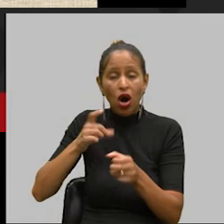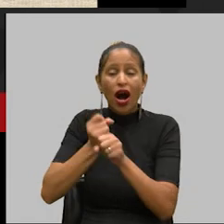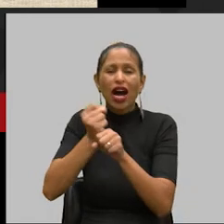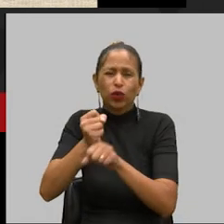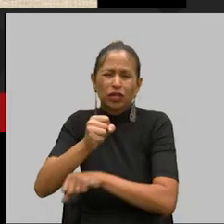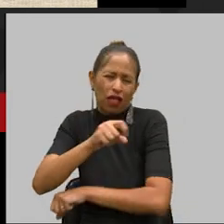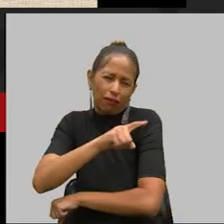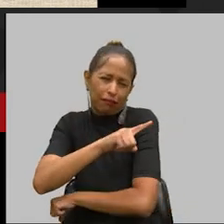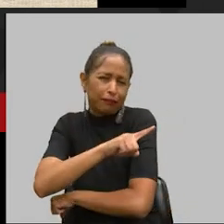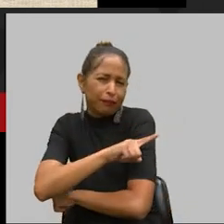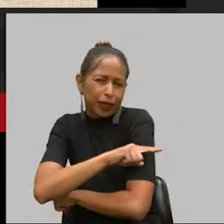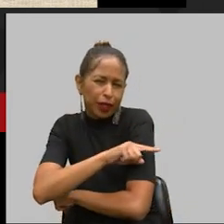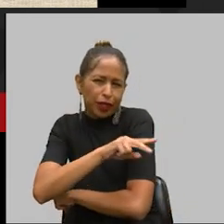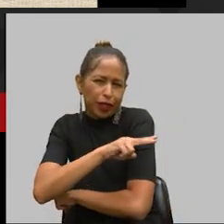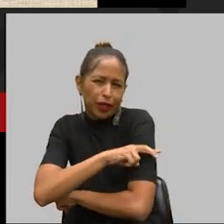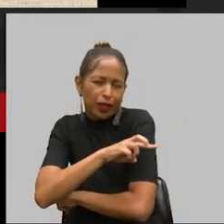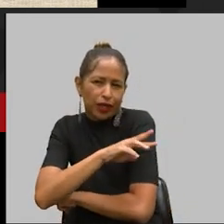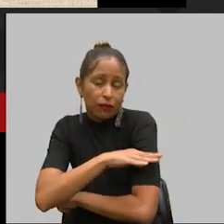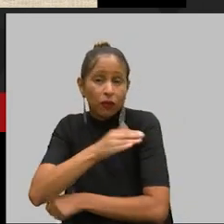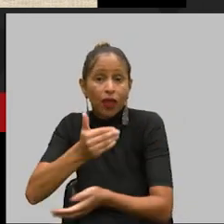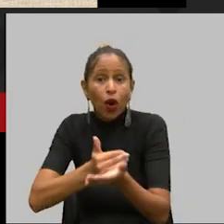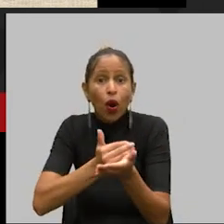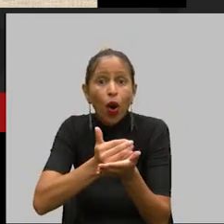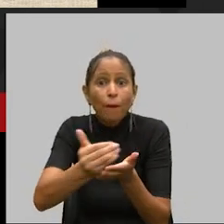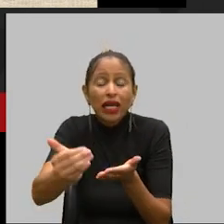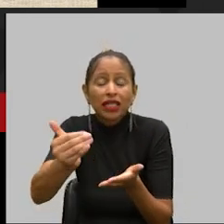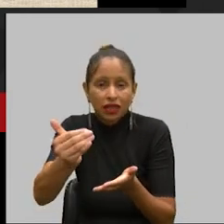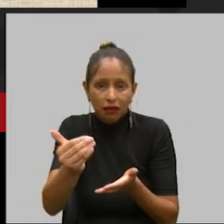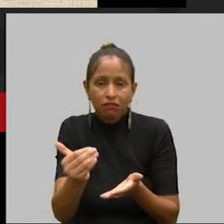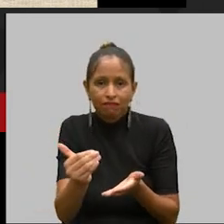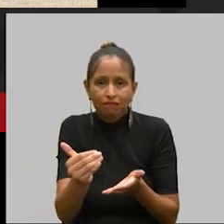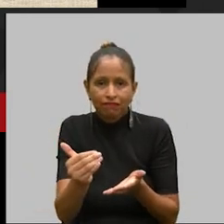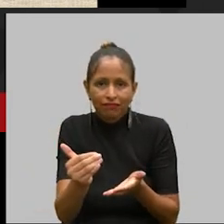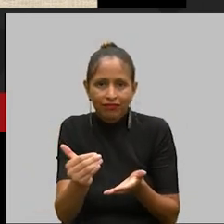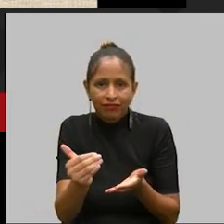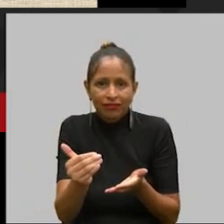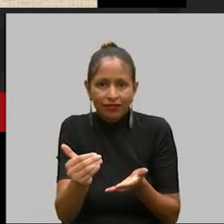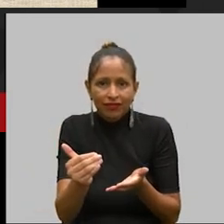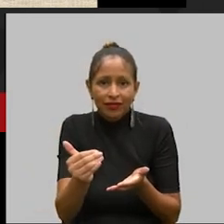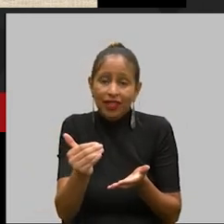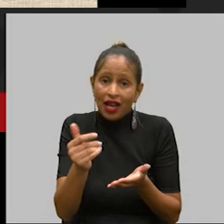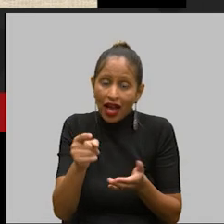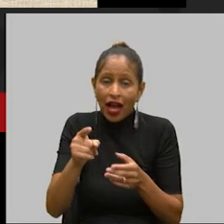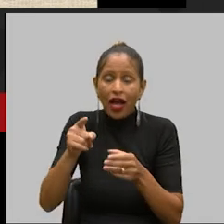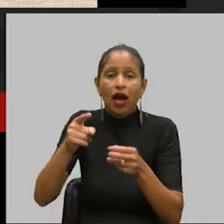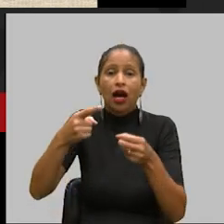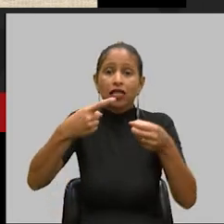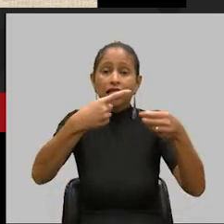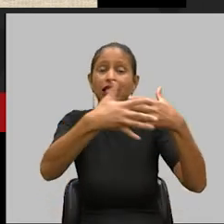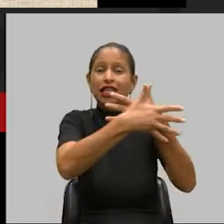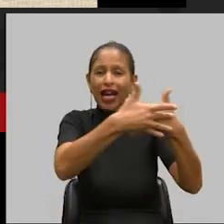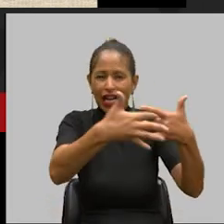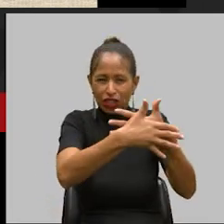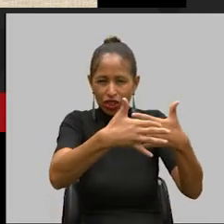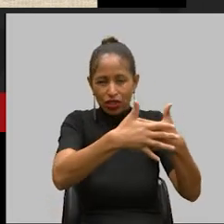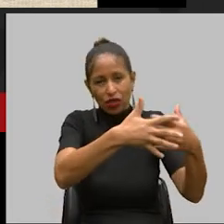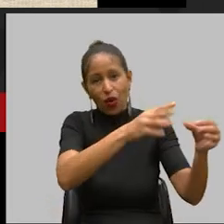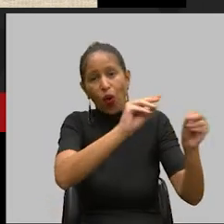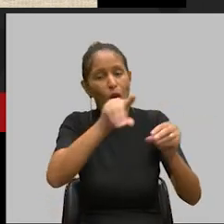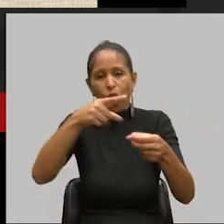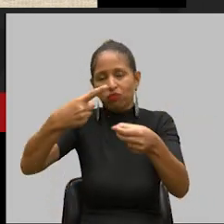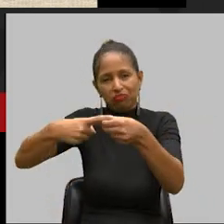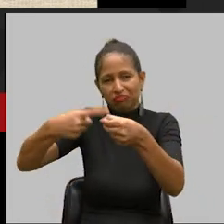iniciais anos finais ensino médio é na na área urbana seja de um distrito ou do